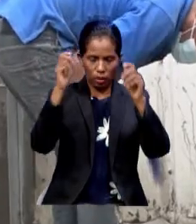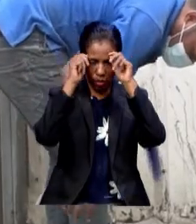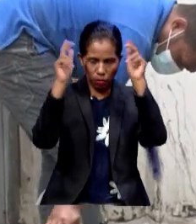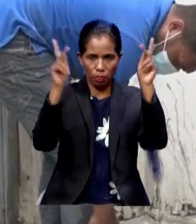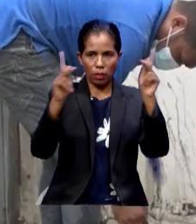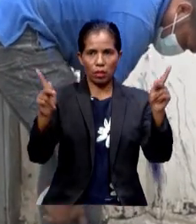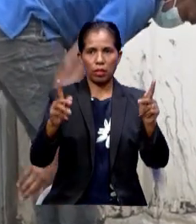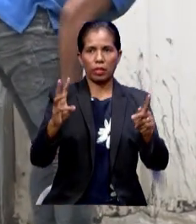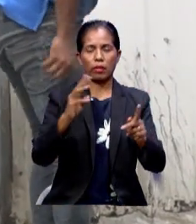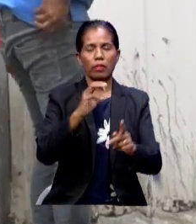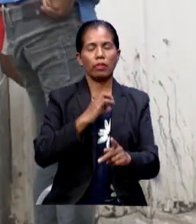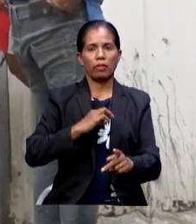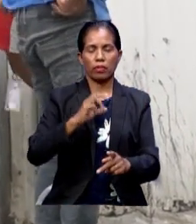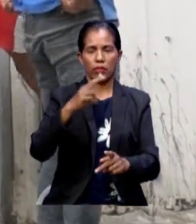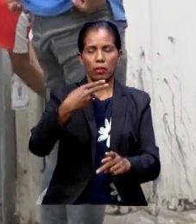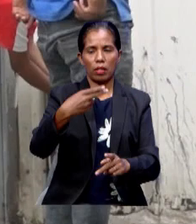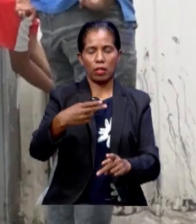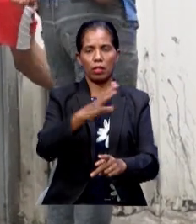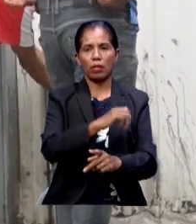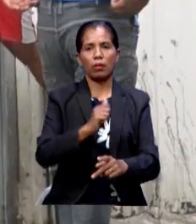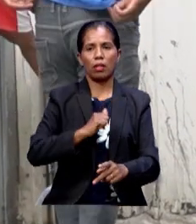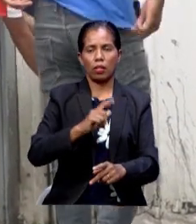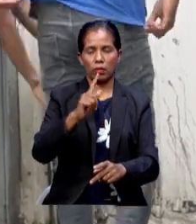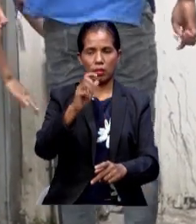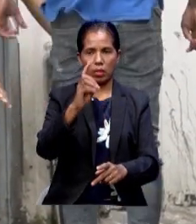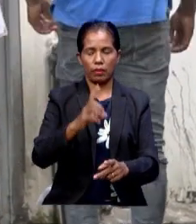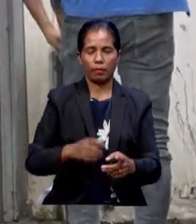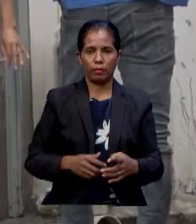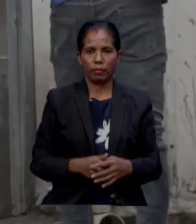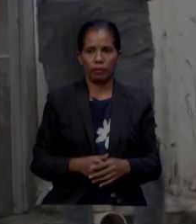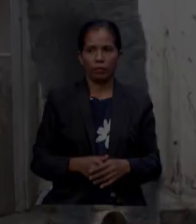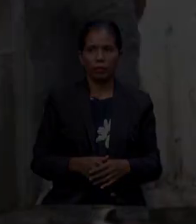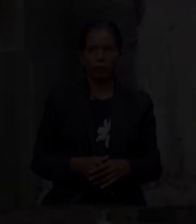fatuhada no Audian. Celina Lopes, David Gonçalves, GMN.